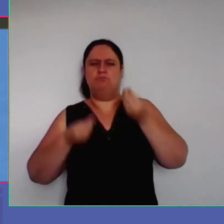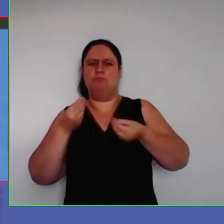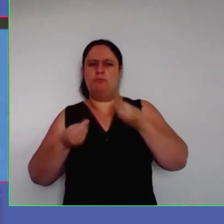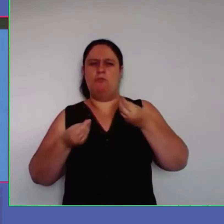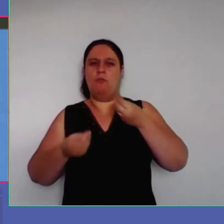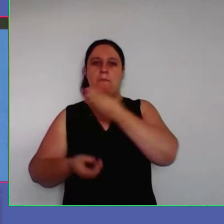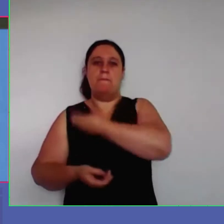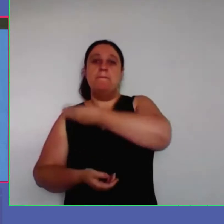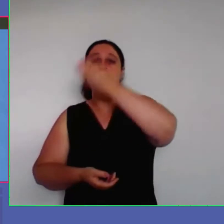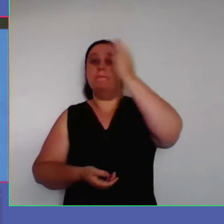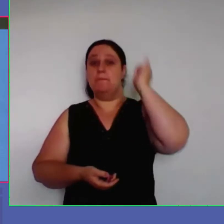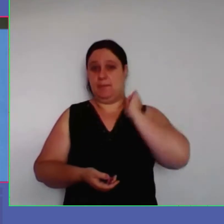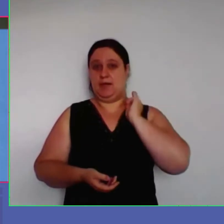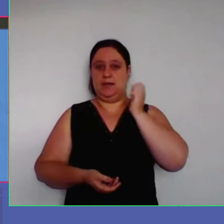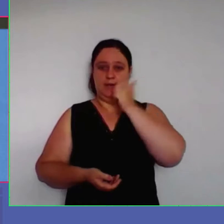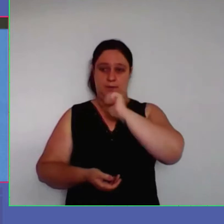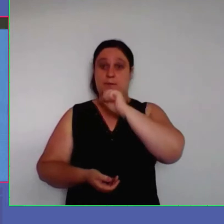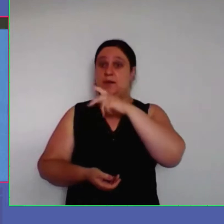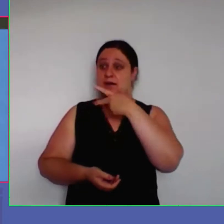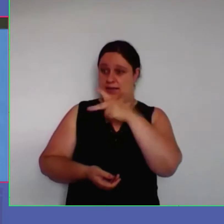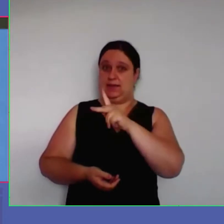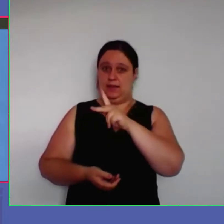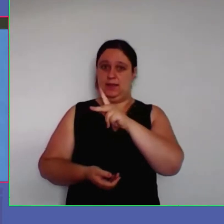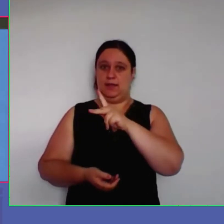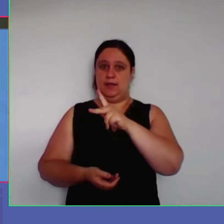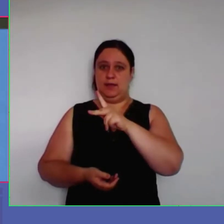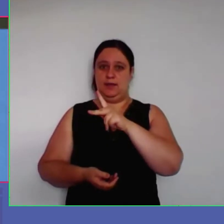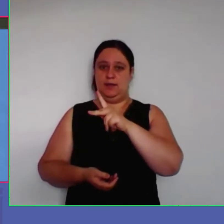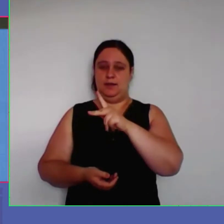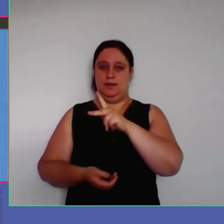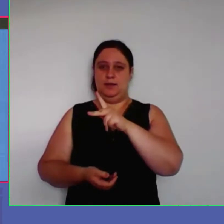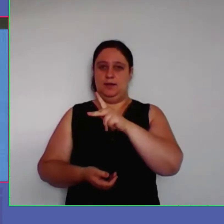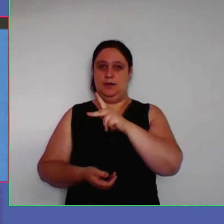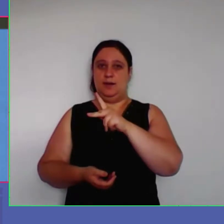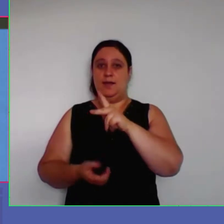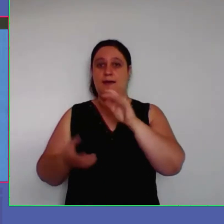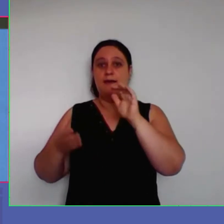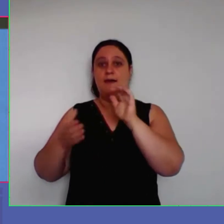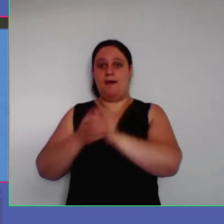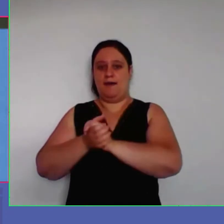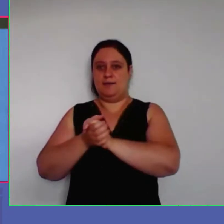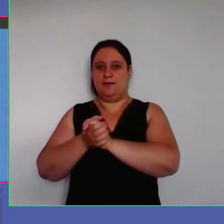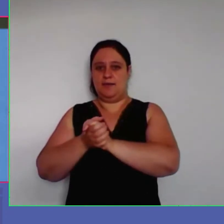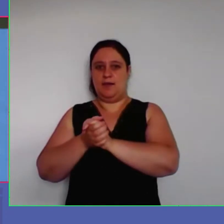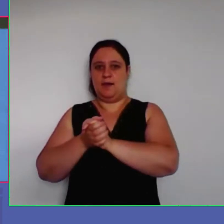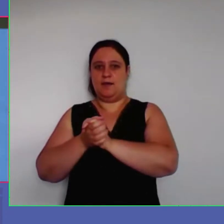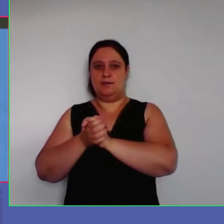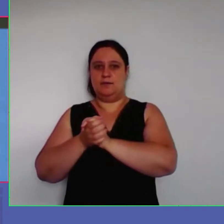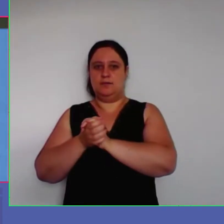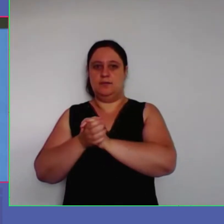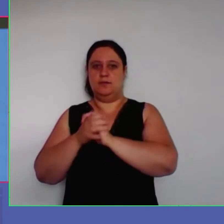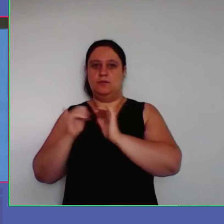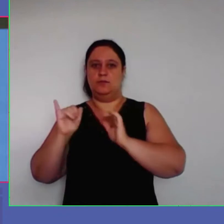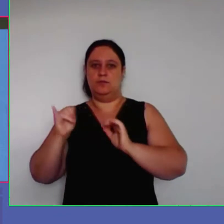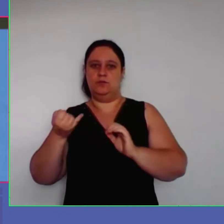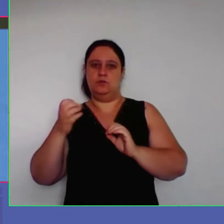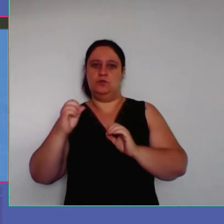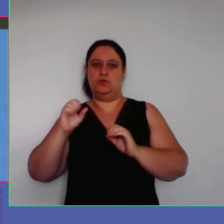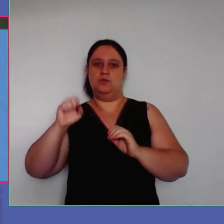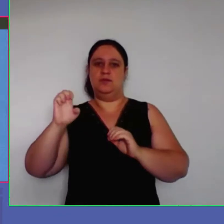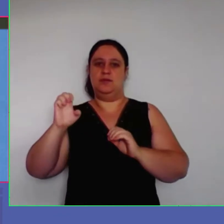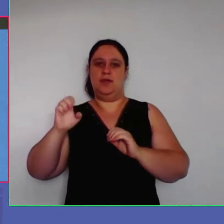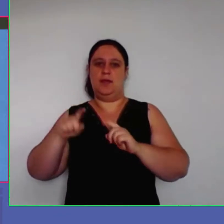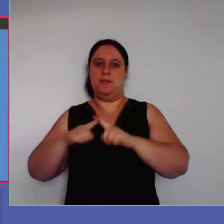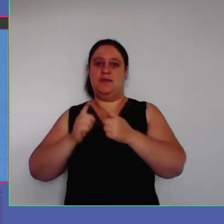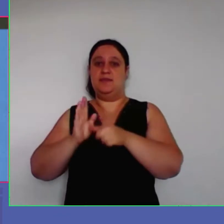mãe, desposada com José, sem que tivessem antes coabitado, achou-se